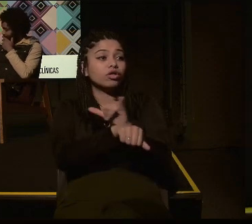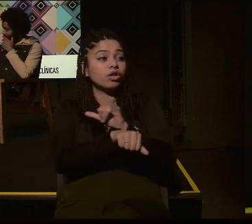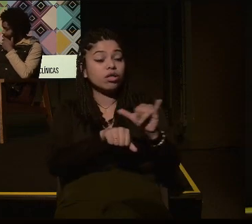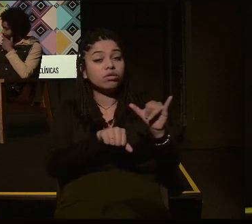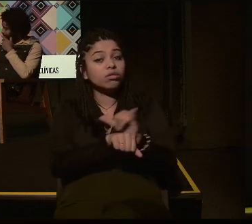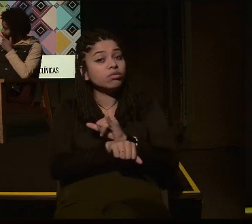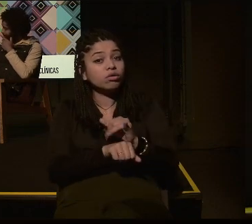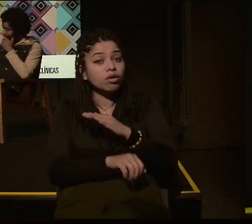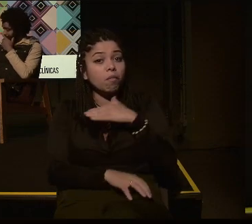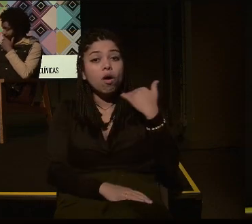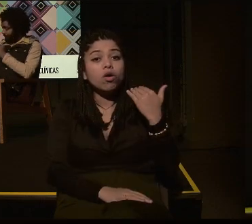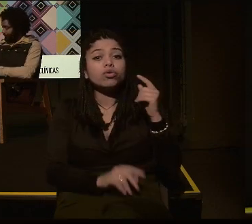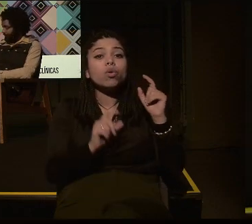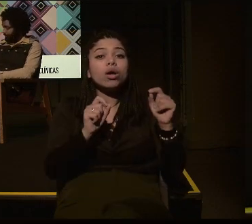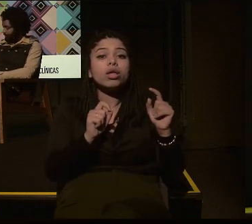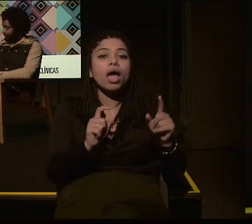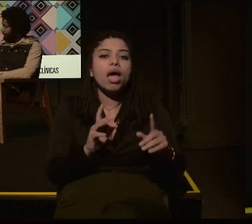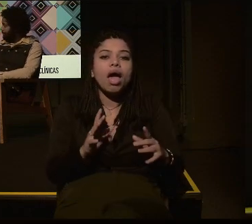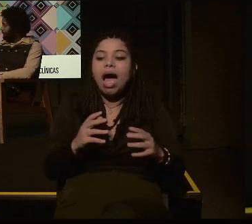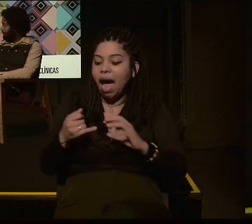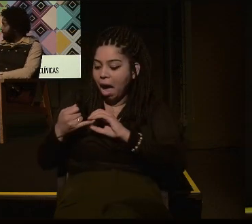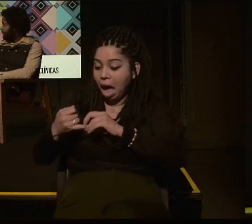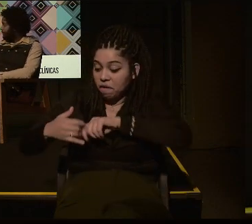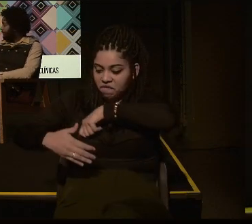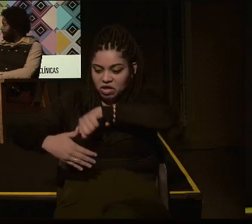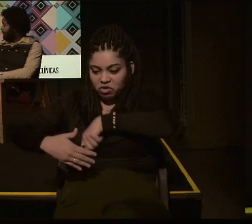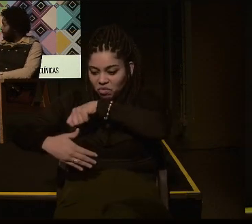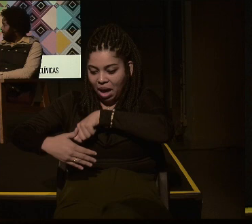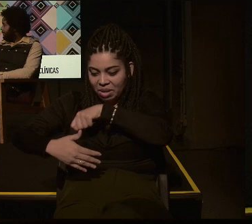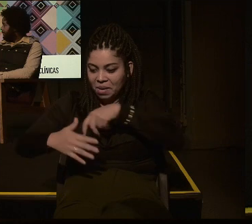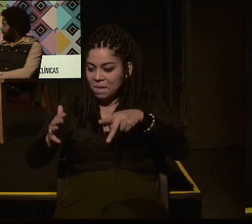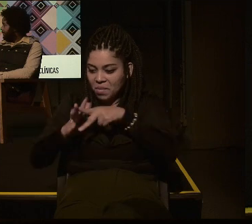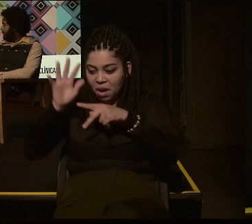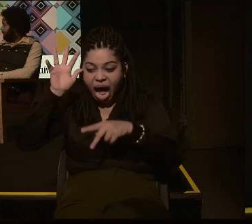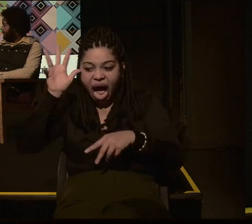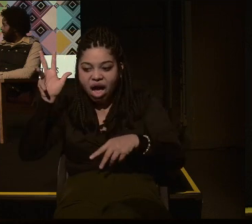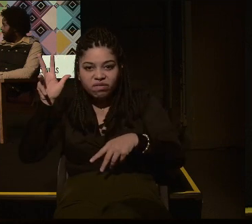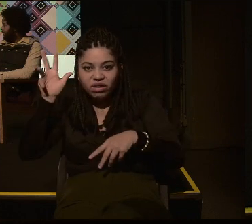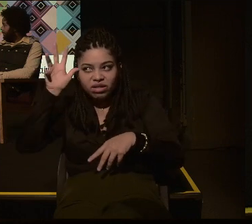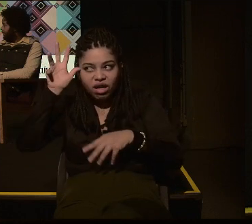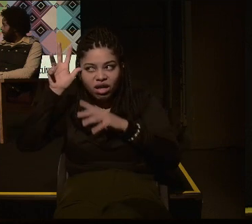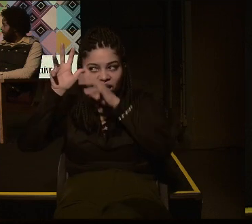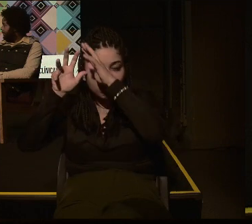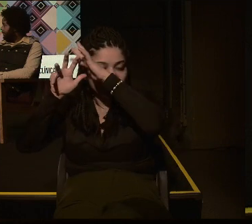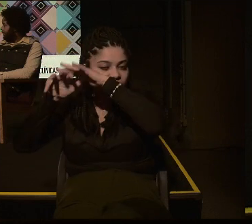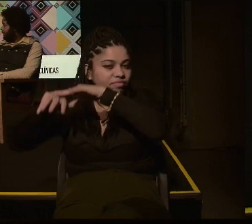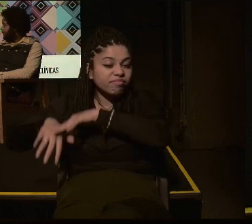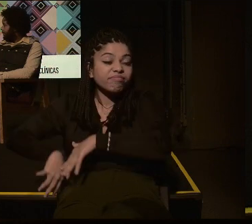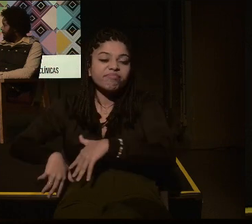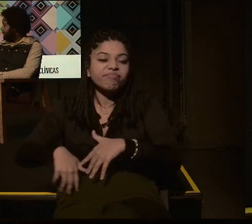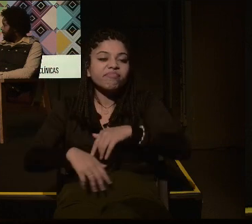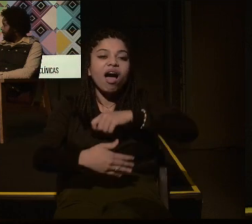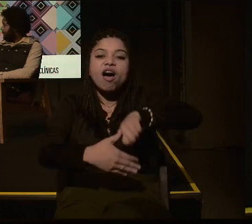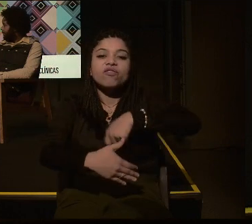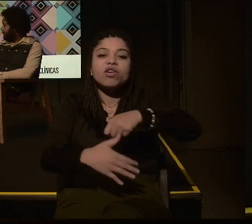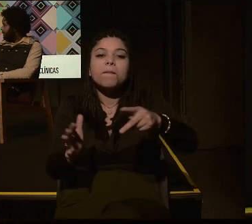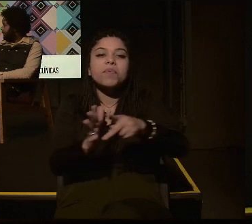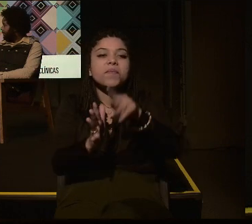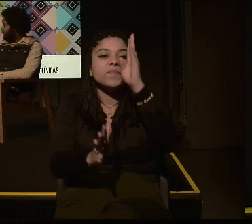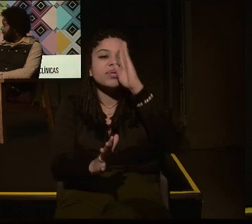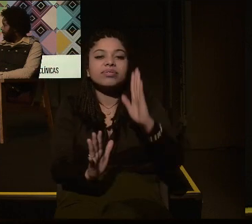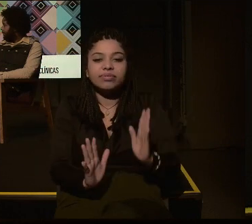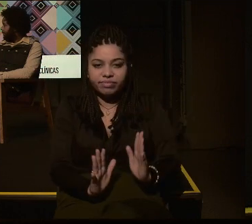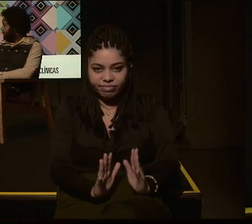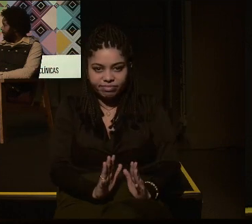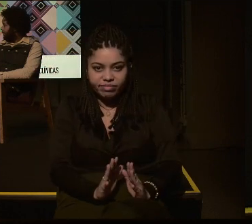não dar nome aos bois, né? Que é não dizer, pô, isso aqui continua sendo de geral. Contudo, é